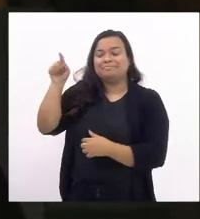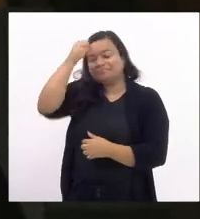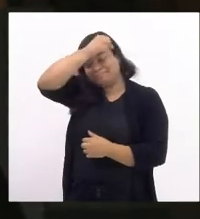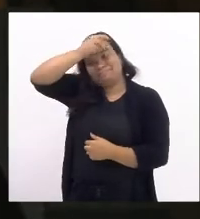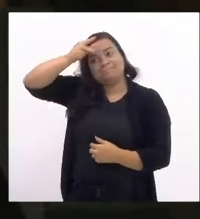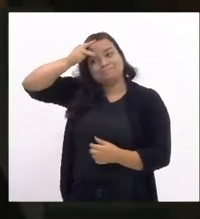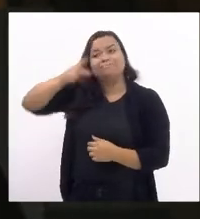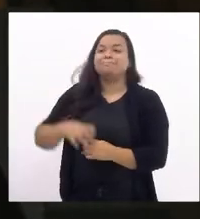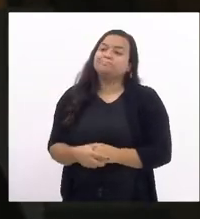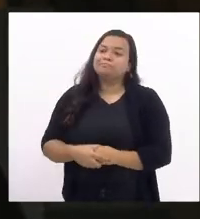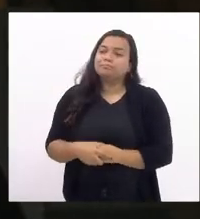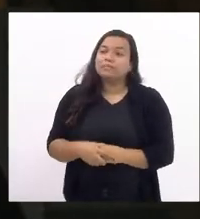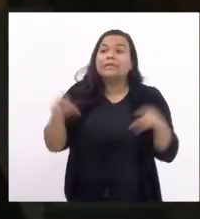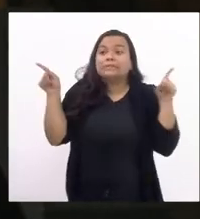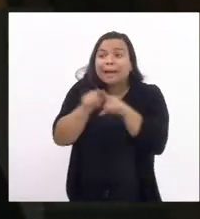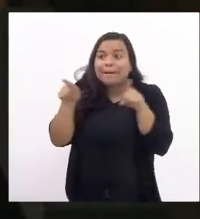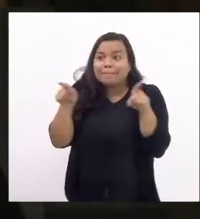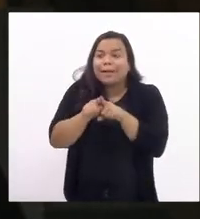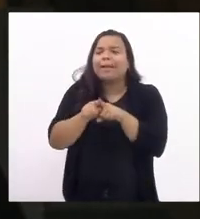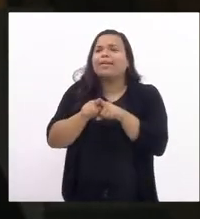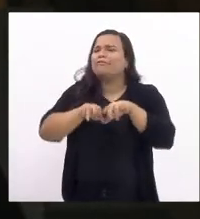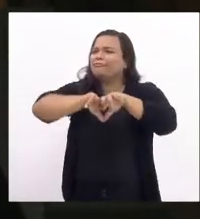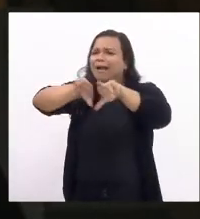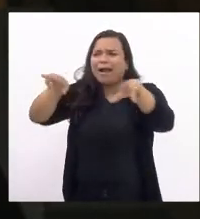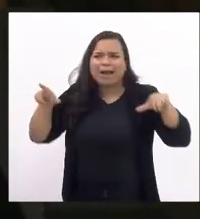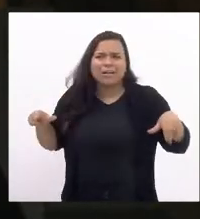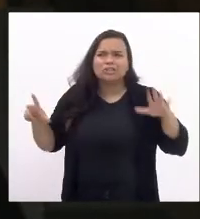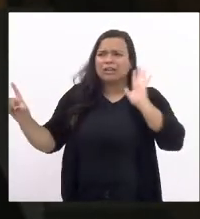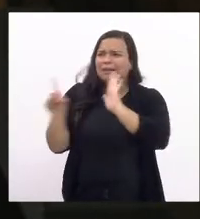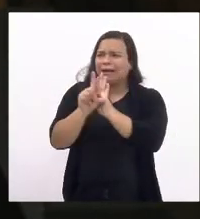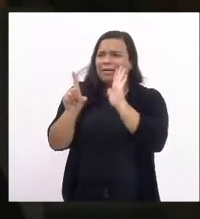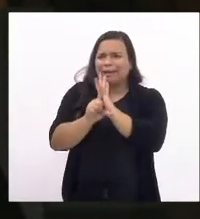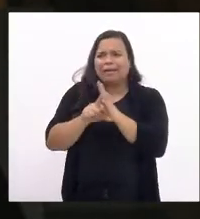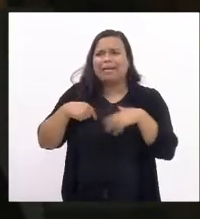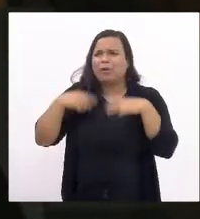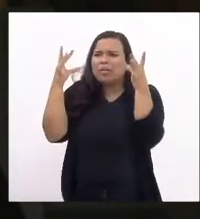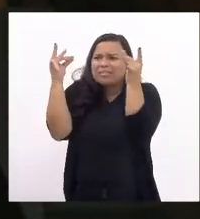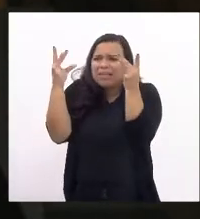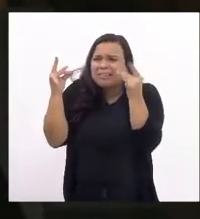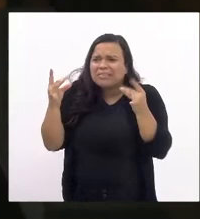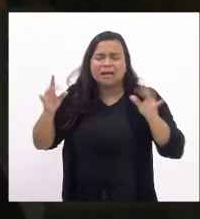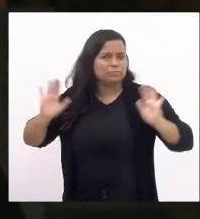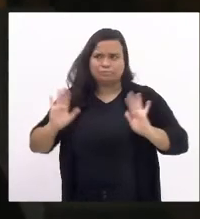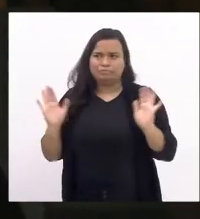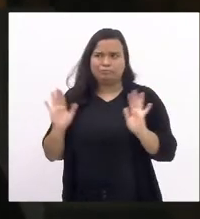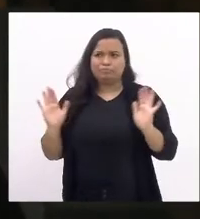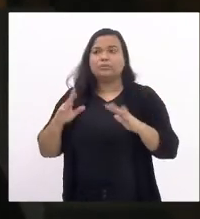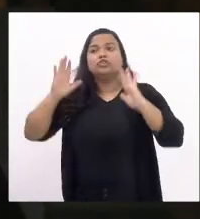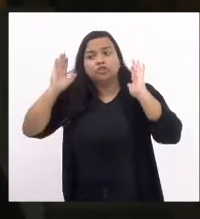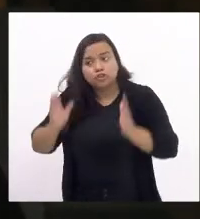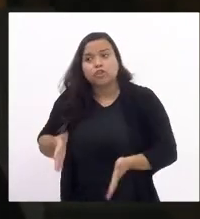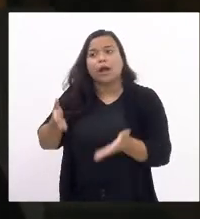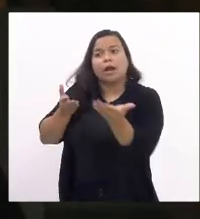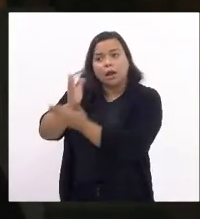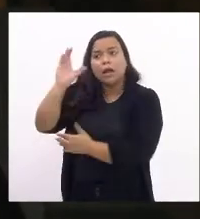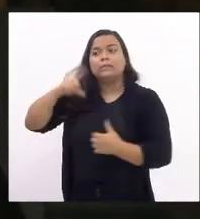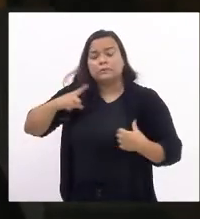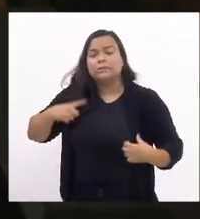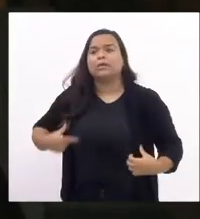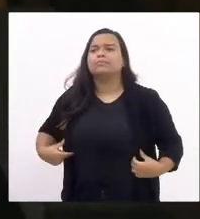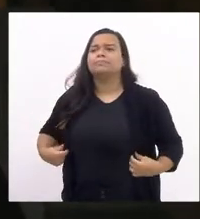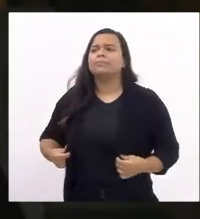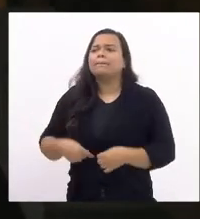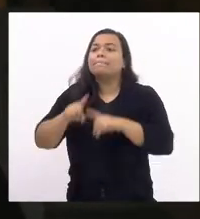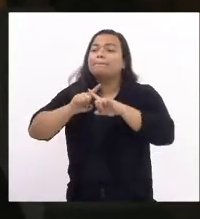do mais, outras legislações, que não vou aqui detalhar no dia de hoje, já foram aprovadas. Mas a